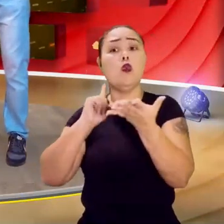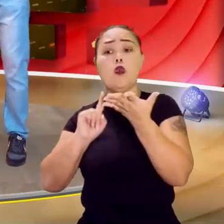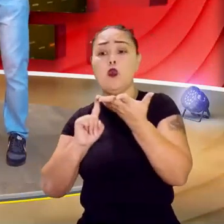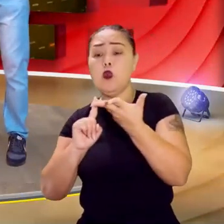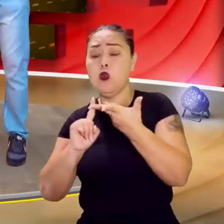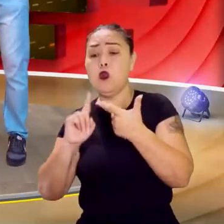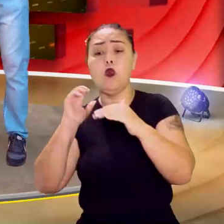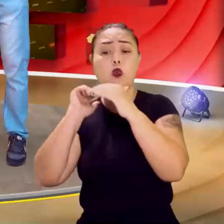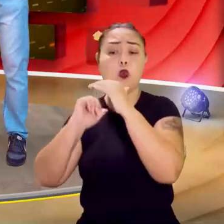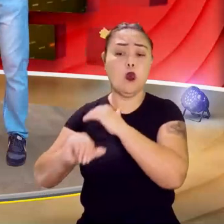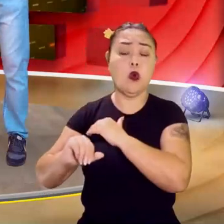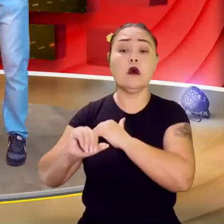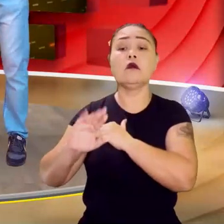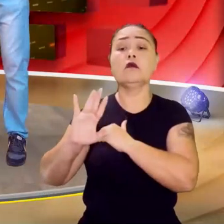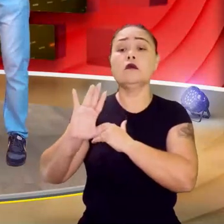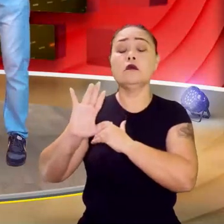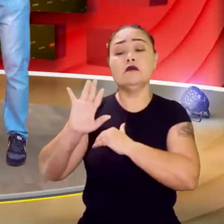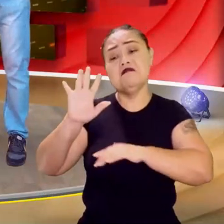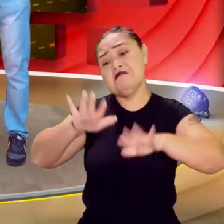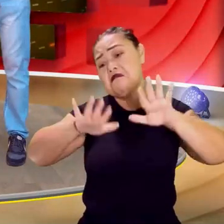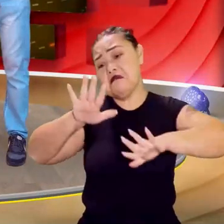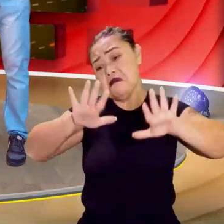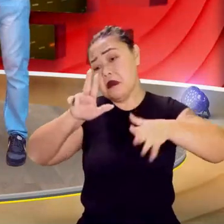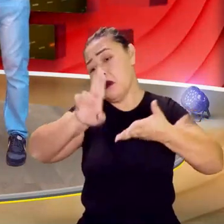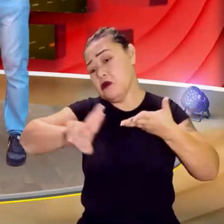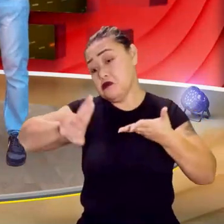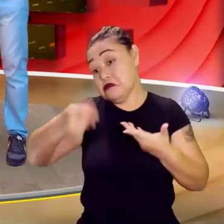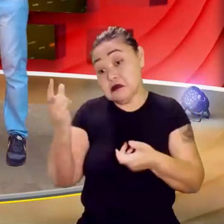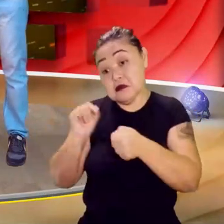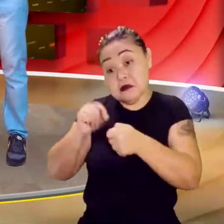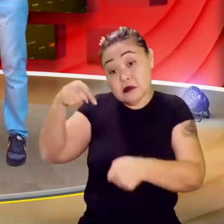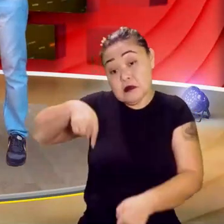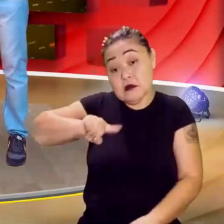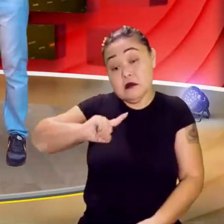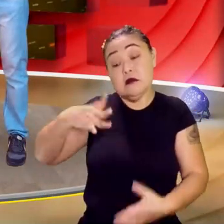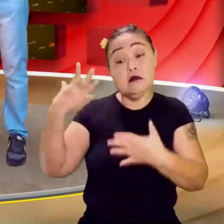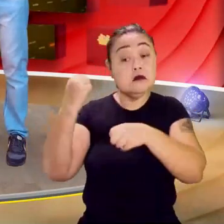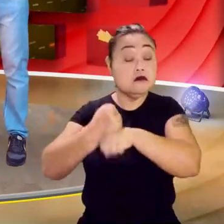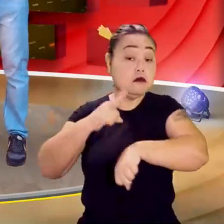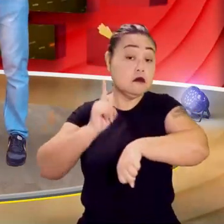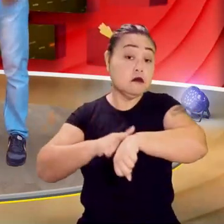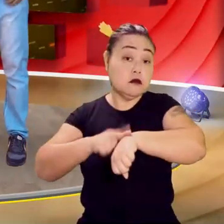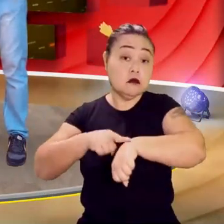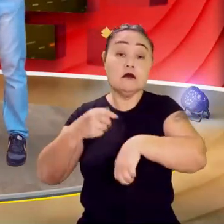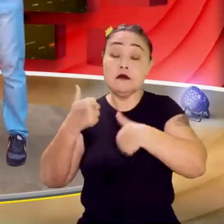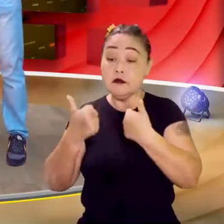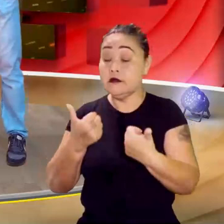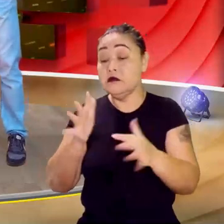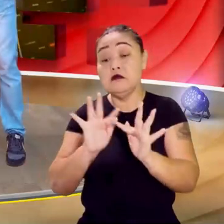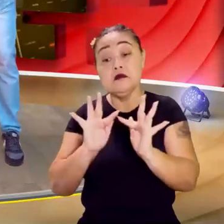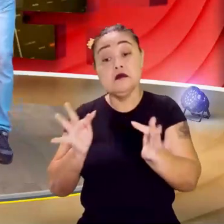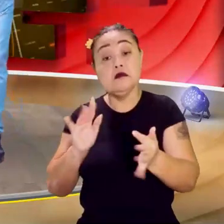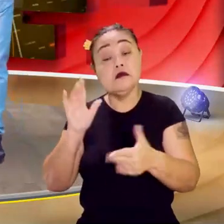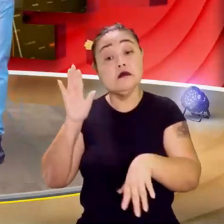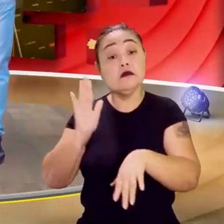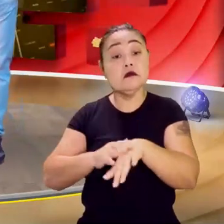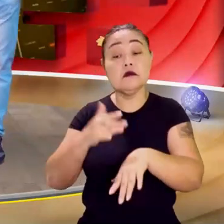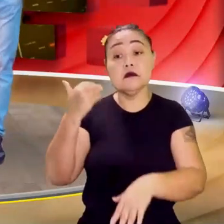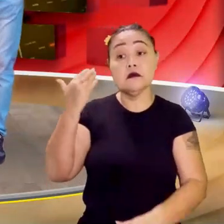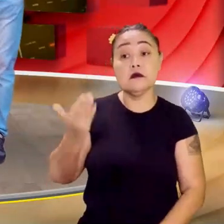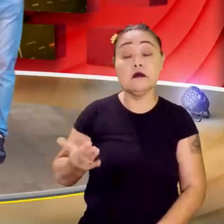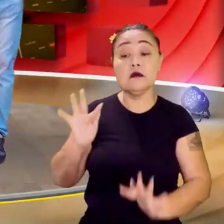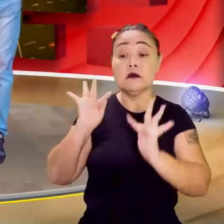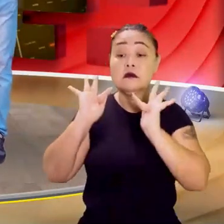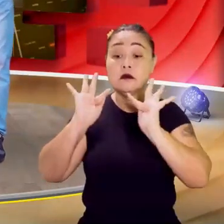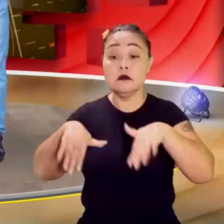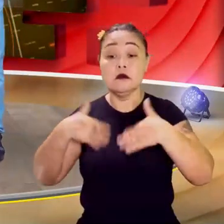quantos reais guardados, só não sei o quê. É mais ou menos essa aplicação que nós fizemos, né? Ele calcula um tempo usando logaritmo, simples. Temos mais uma agora